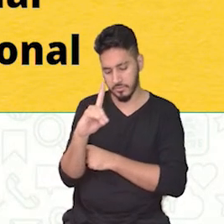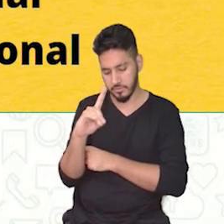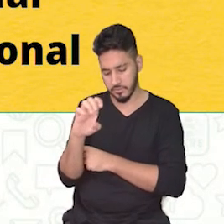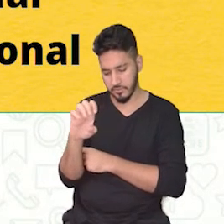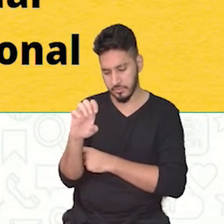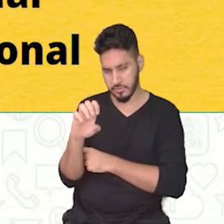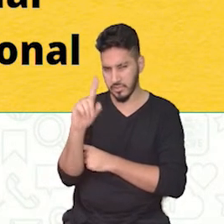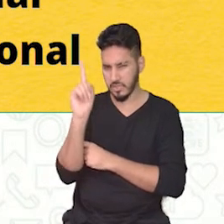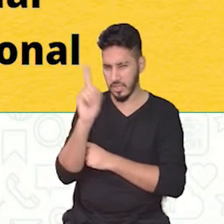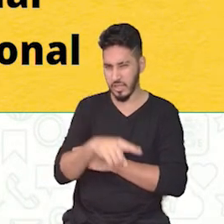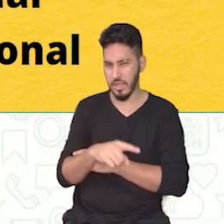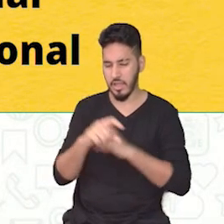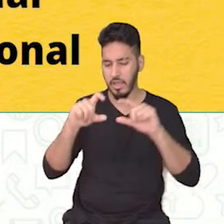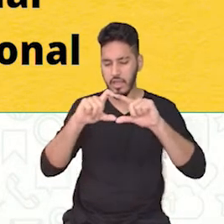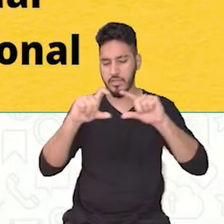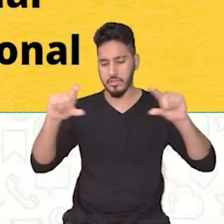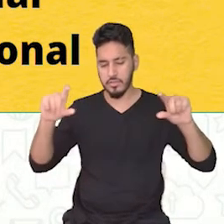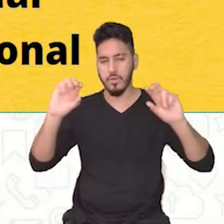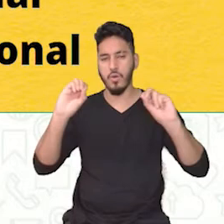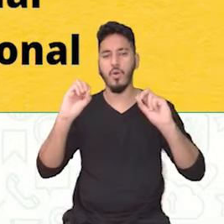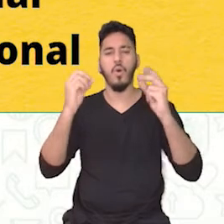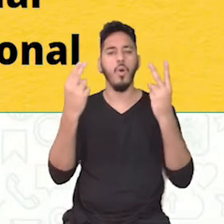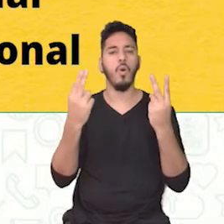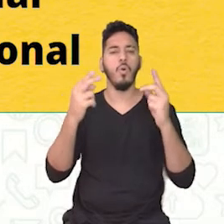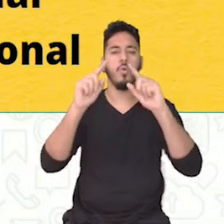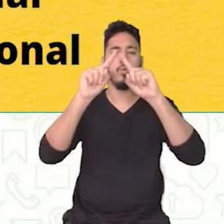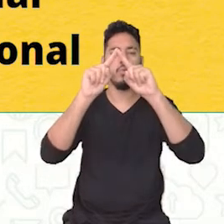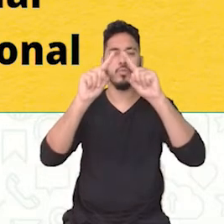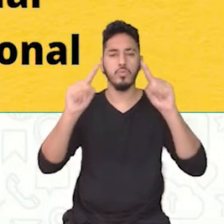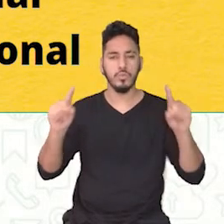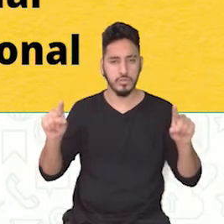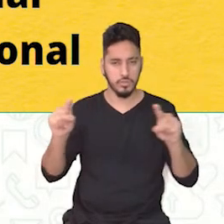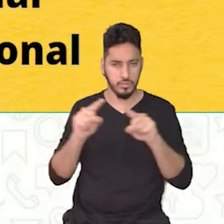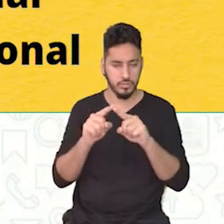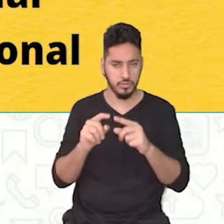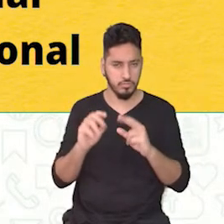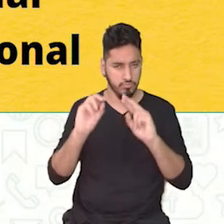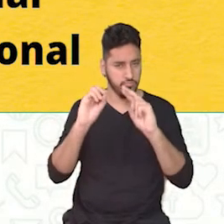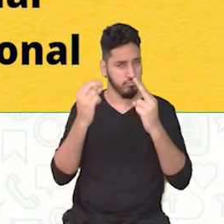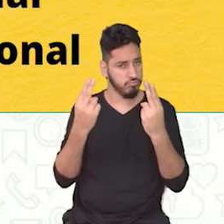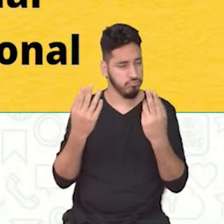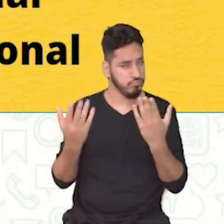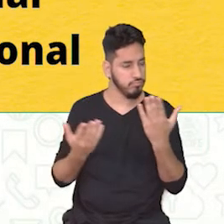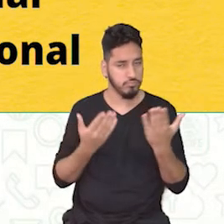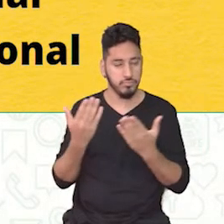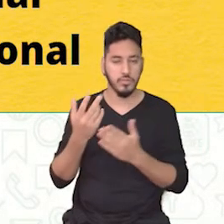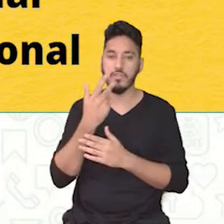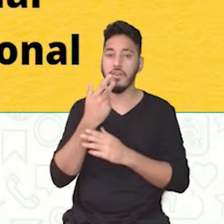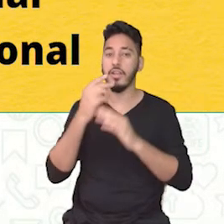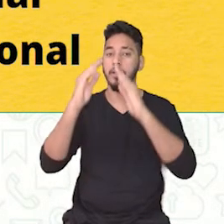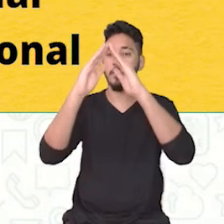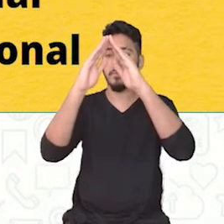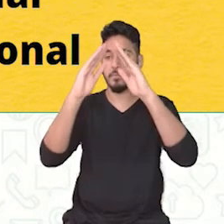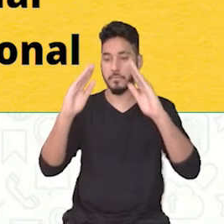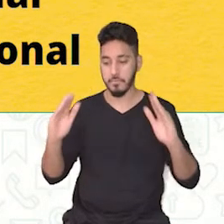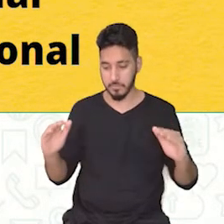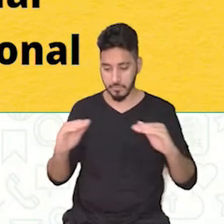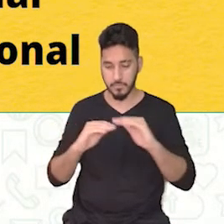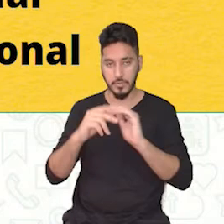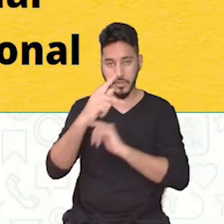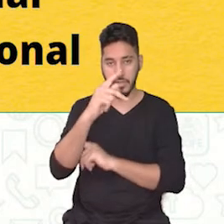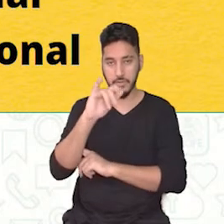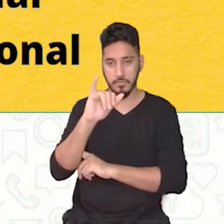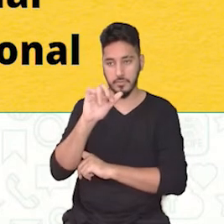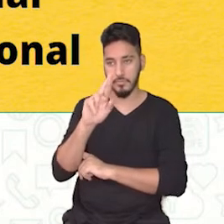é retângulo ou é triângulo? Lembram? Então, quando a gente fala em pirâmide, a gente lembra